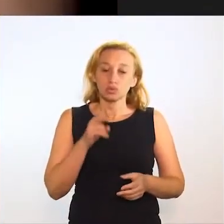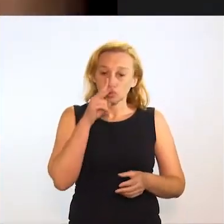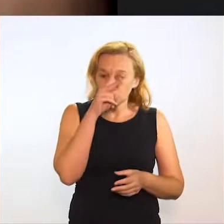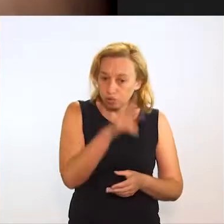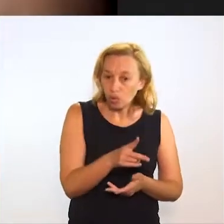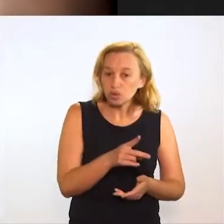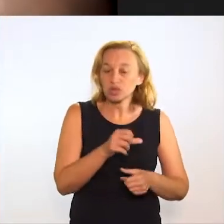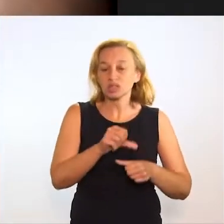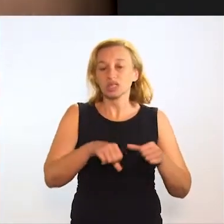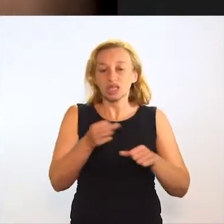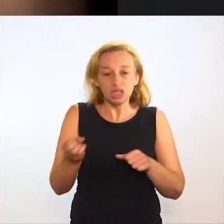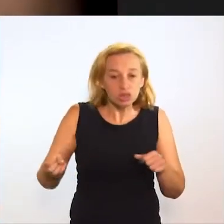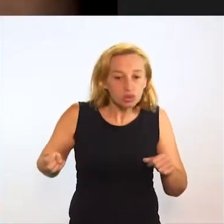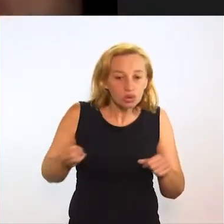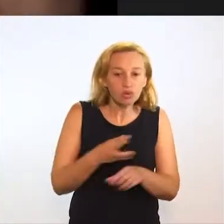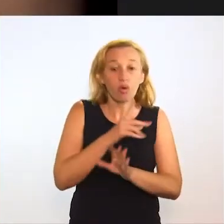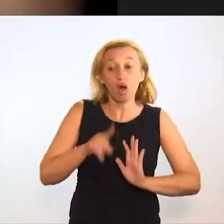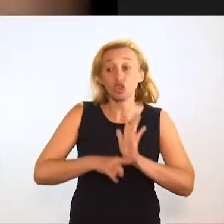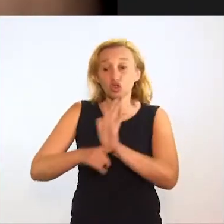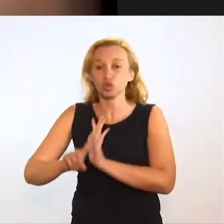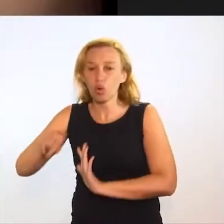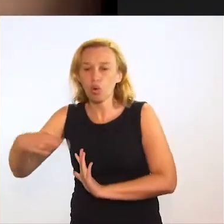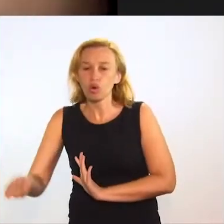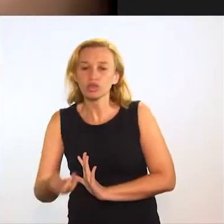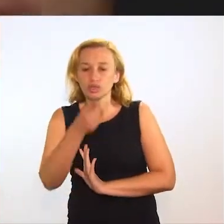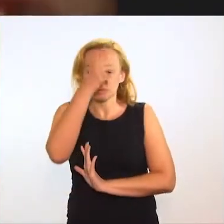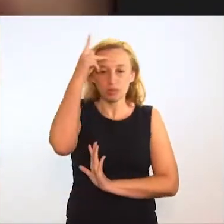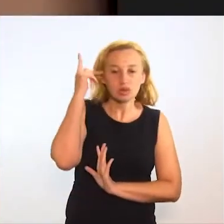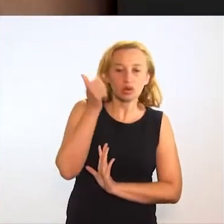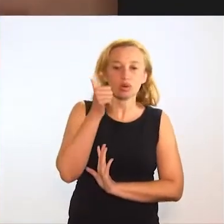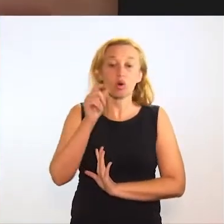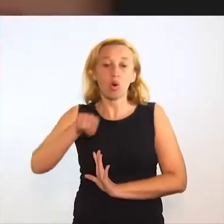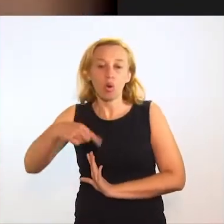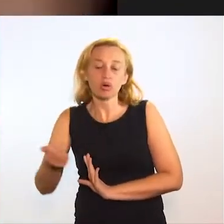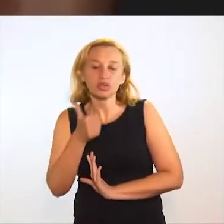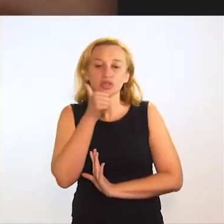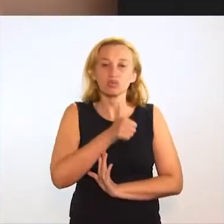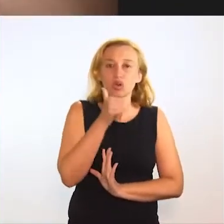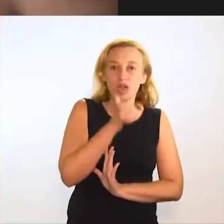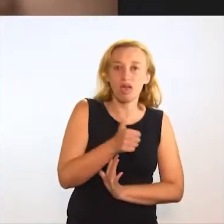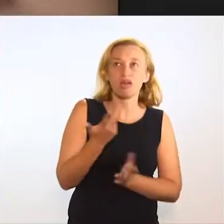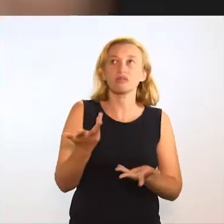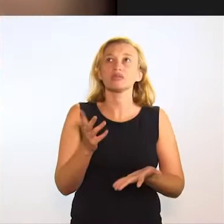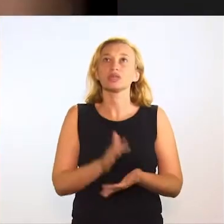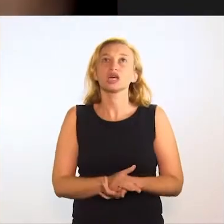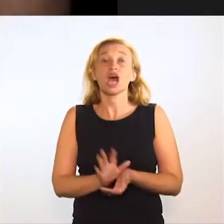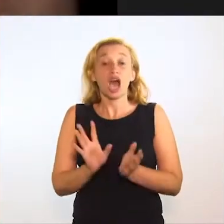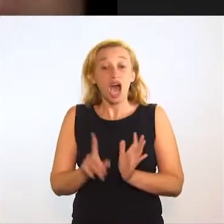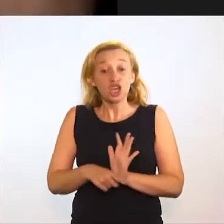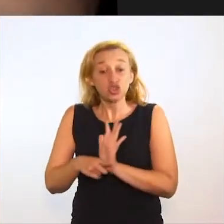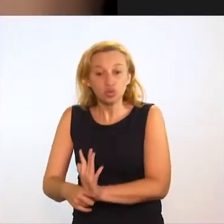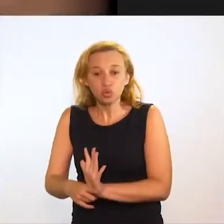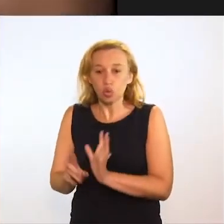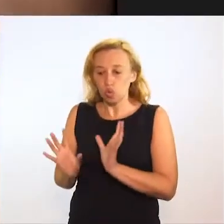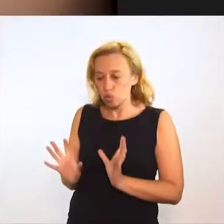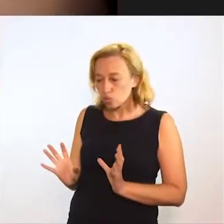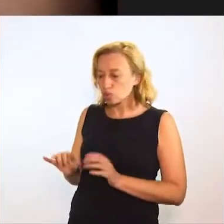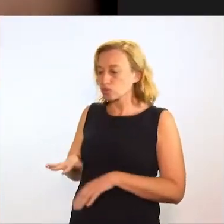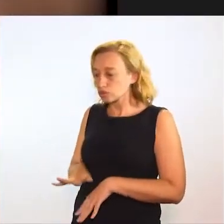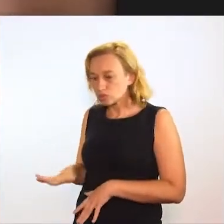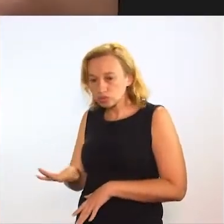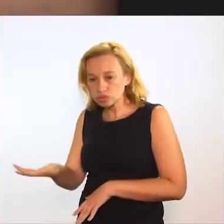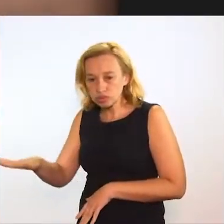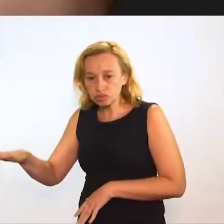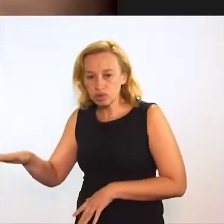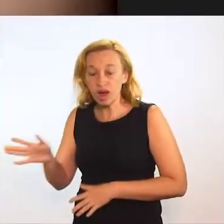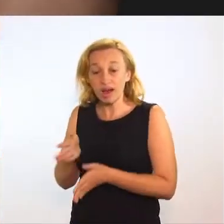gente se reinventou, a gente ajudou outras pessoas, outras mulheres a se reinventarem, a gente ajudou comunidades